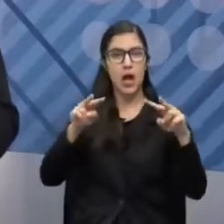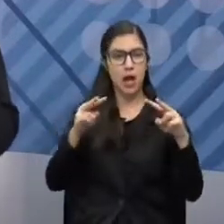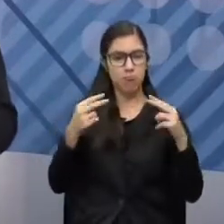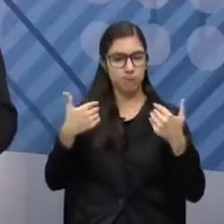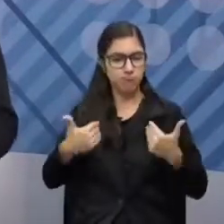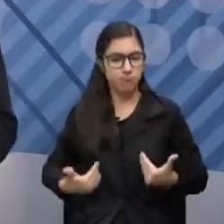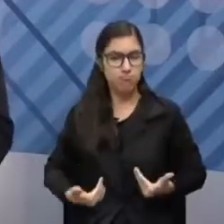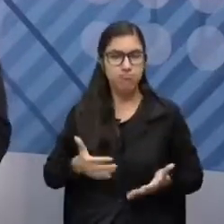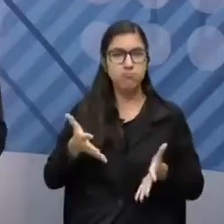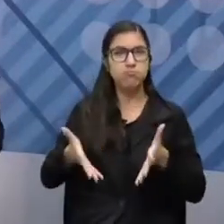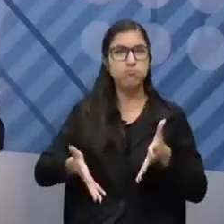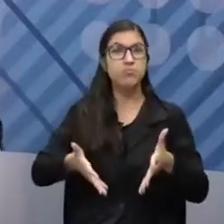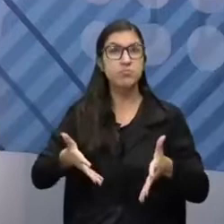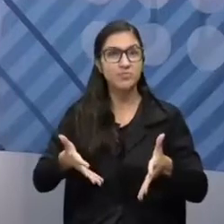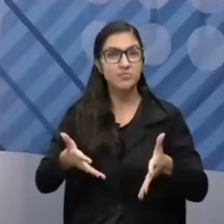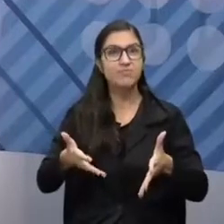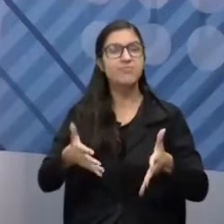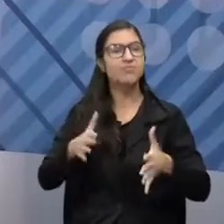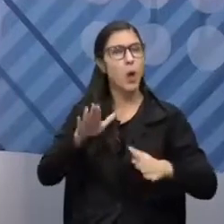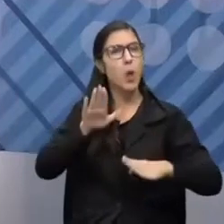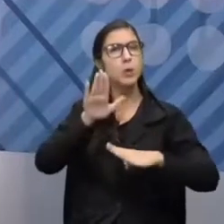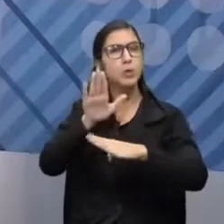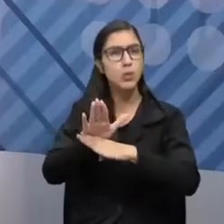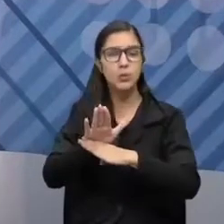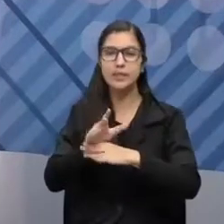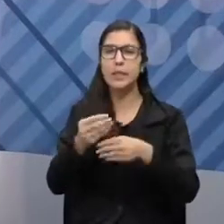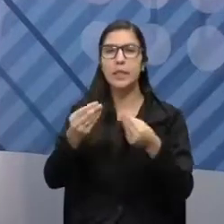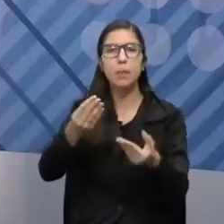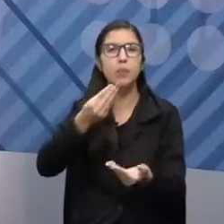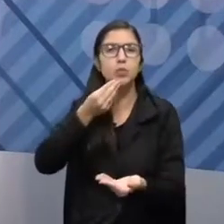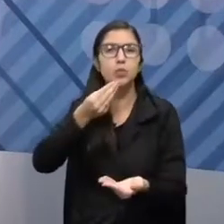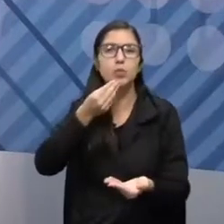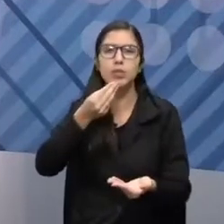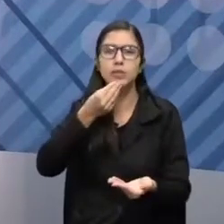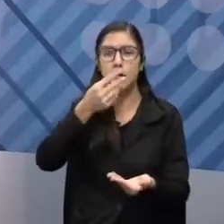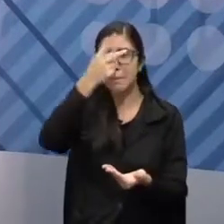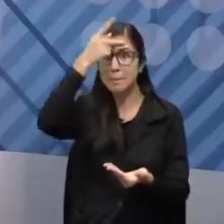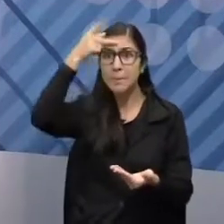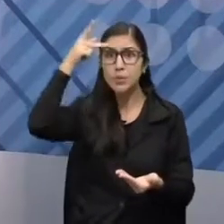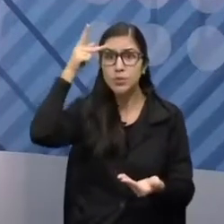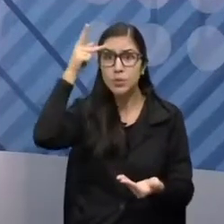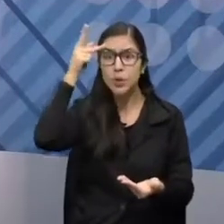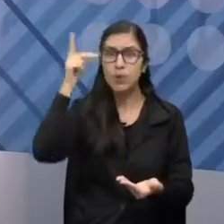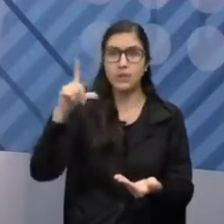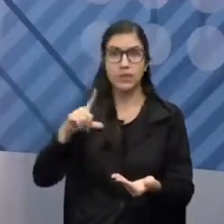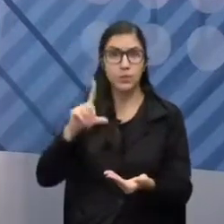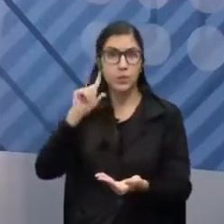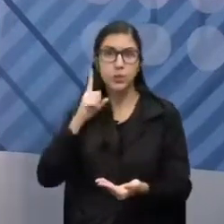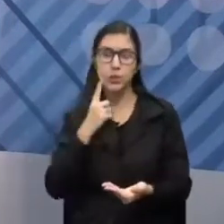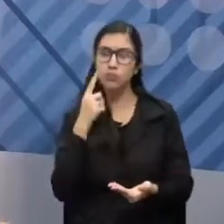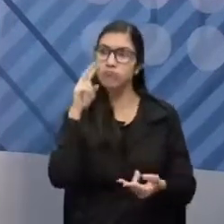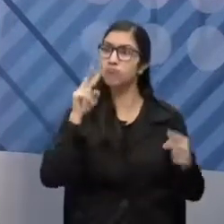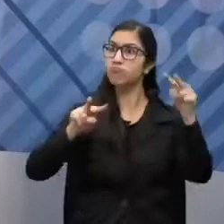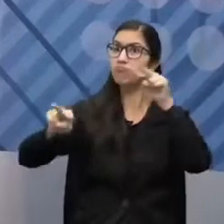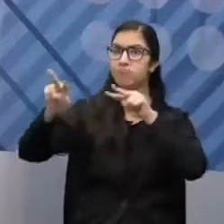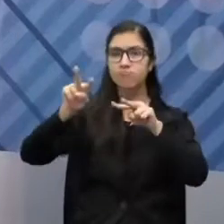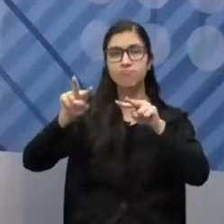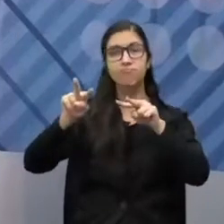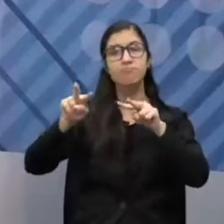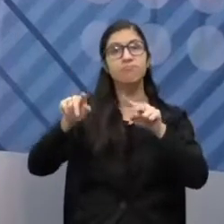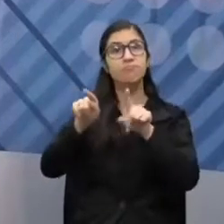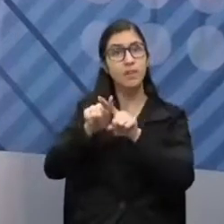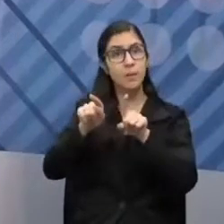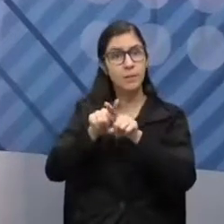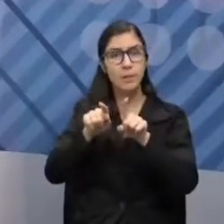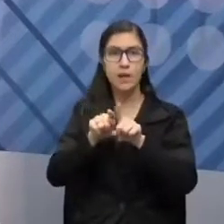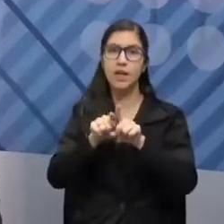que a visão ela privilegia oportunidades para o sujeito com surdez. E assim como a audição